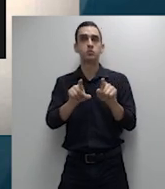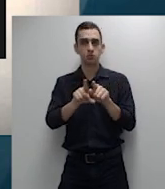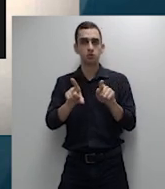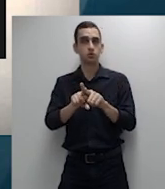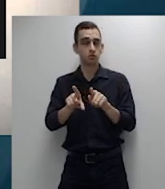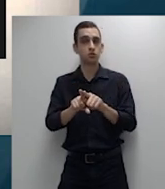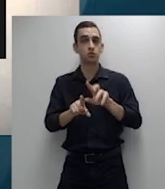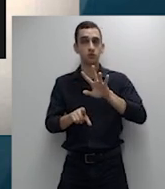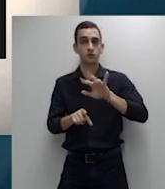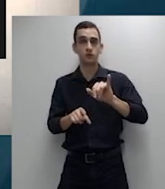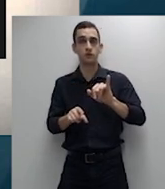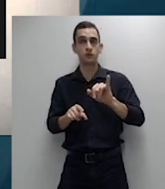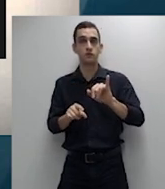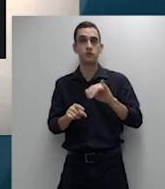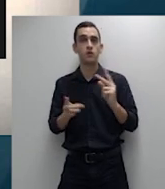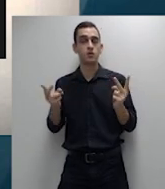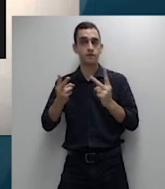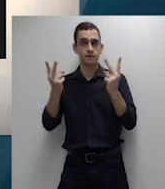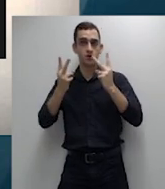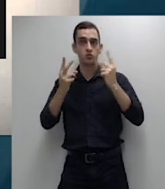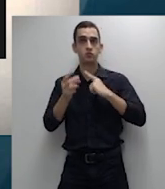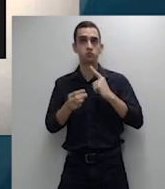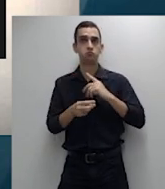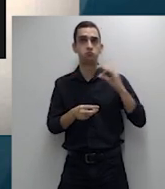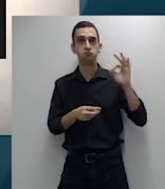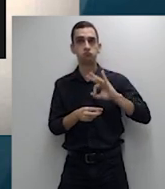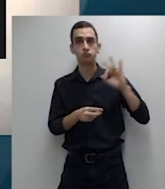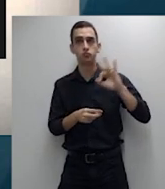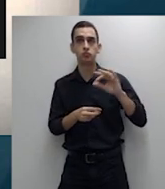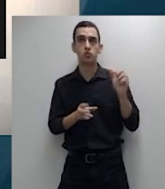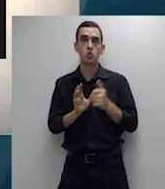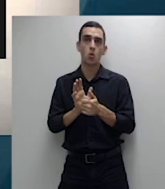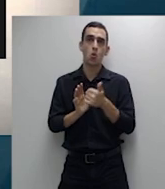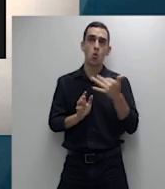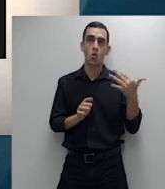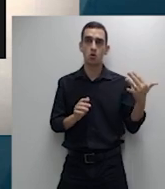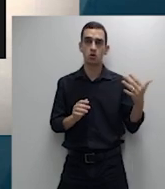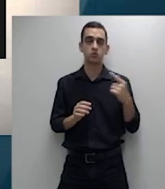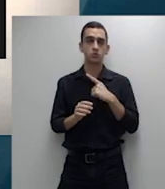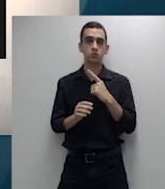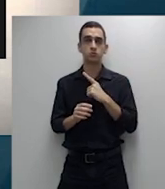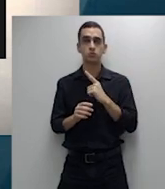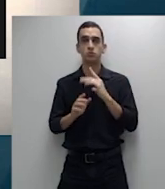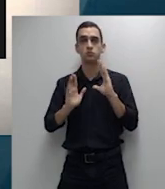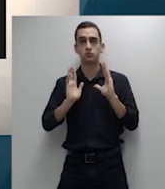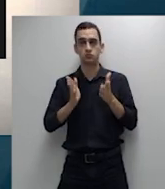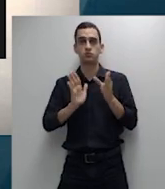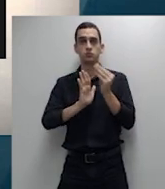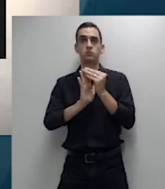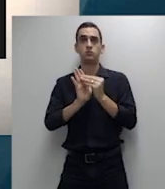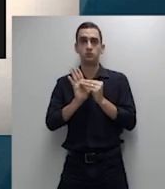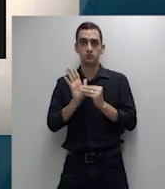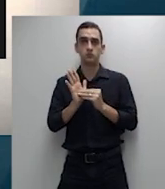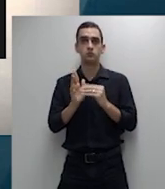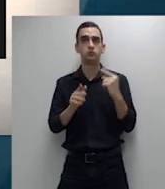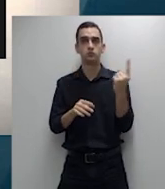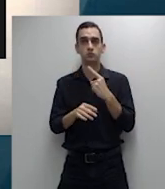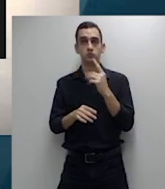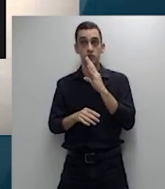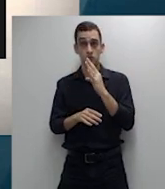a uma base no percentual um bairro percentual evidentemente não se conhecemos